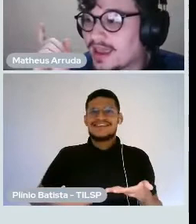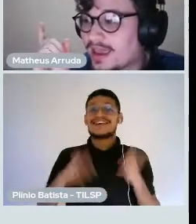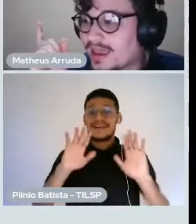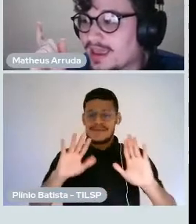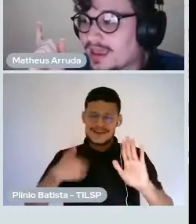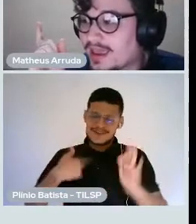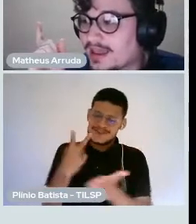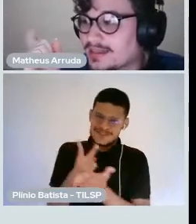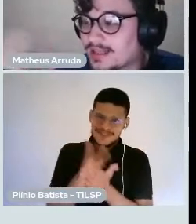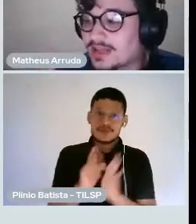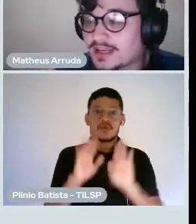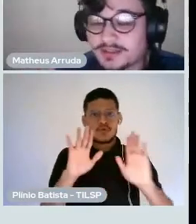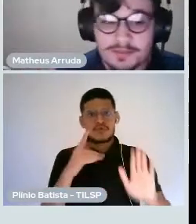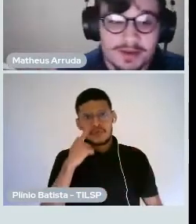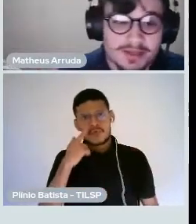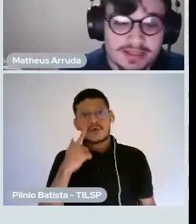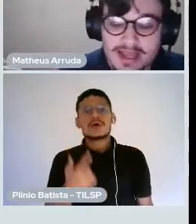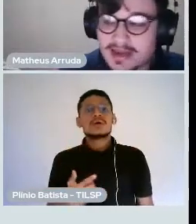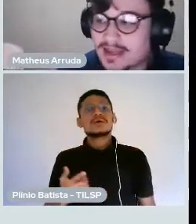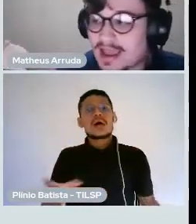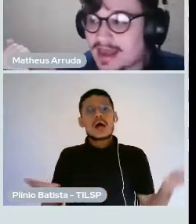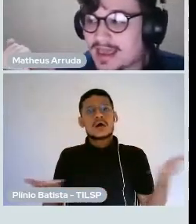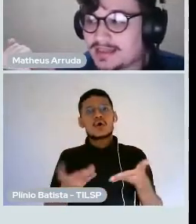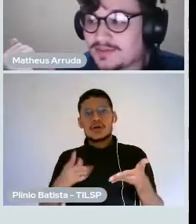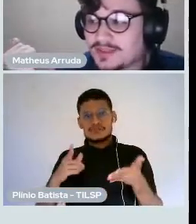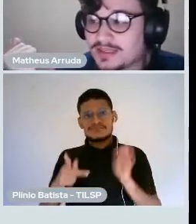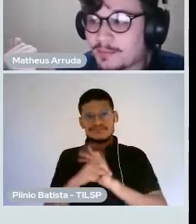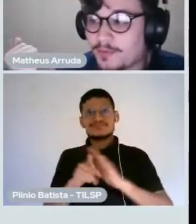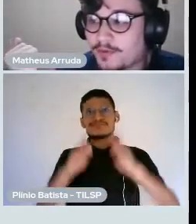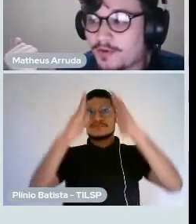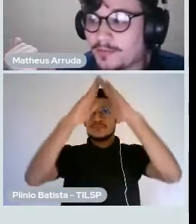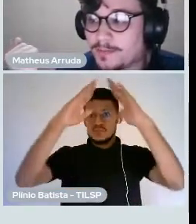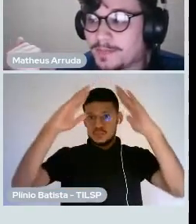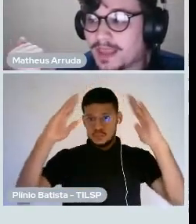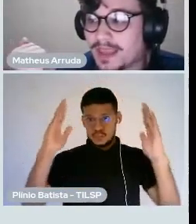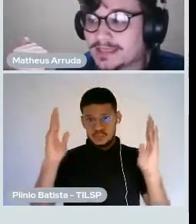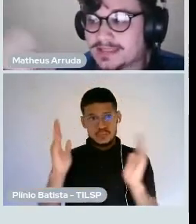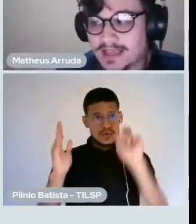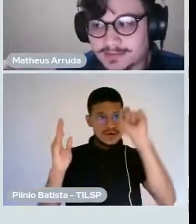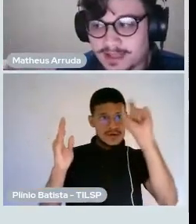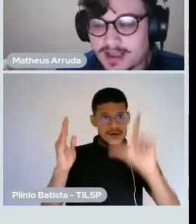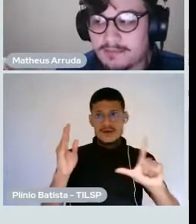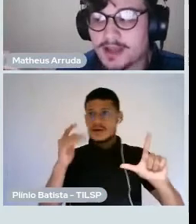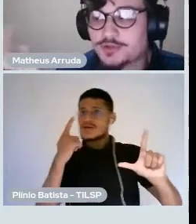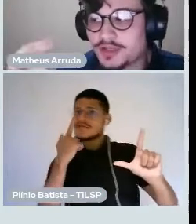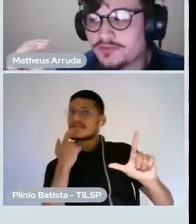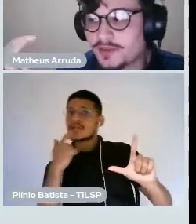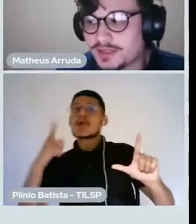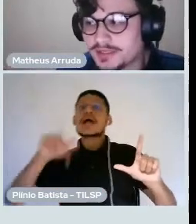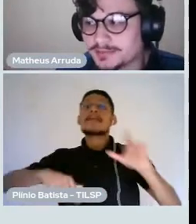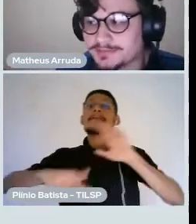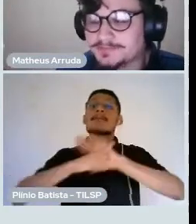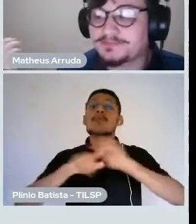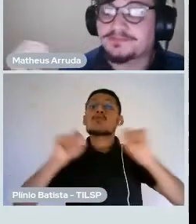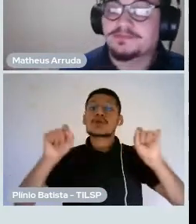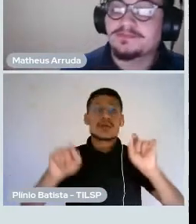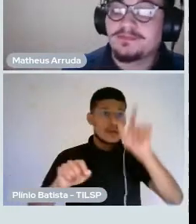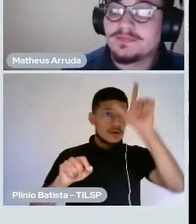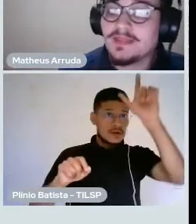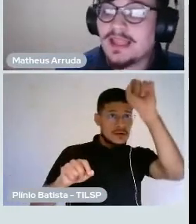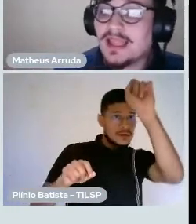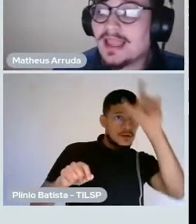prosseguimento. Dentro da questão da pirâmide etária, ela é dividida por sexo, tá? Masculino e feminino.